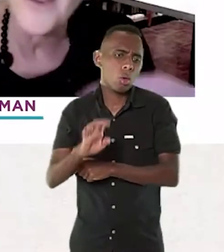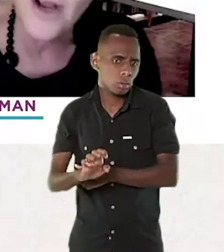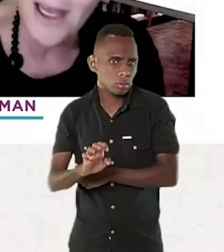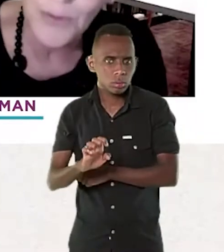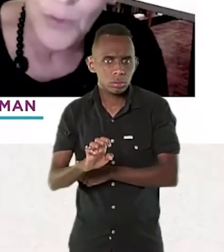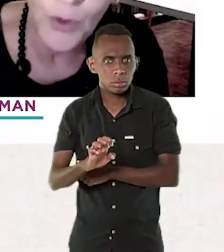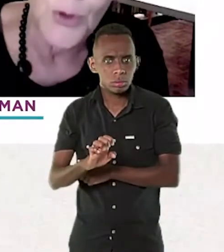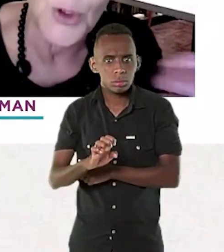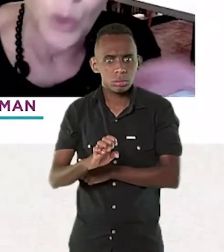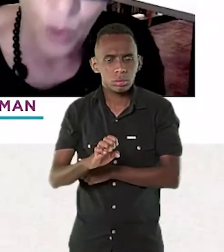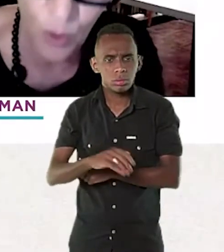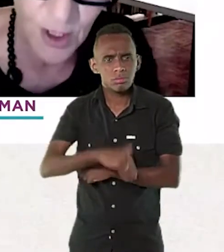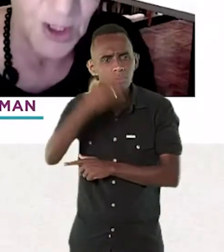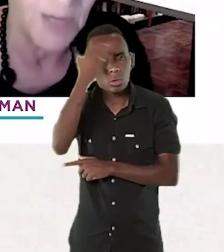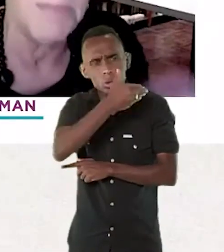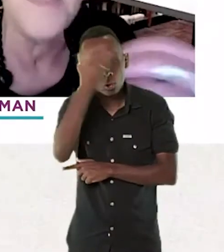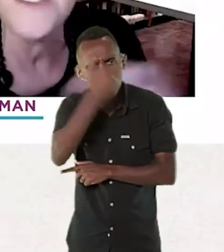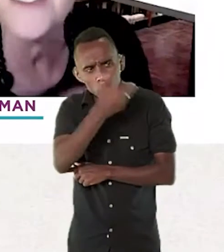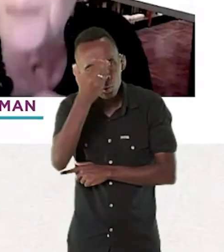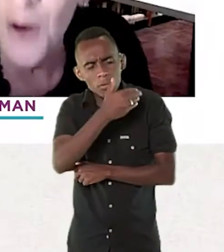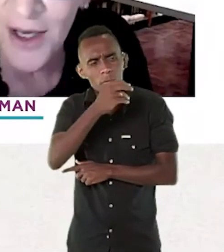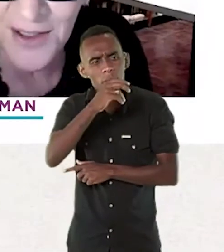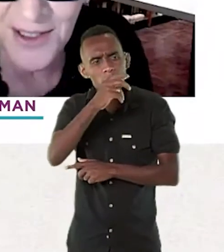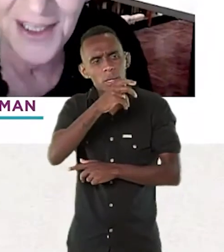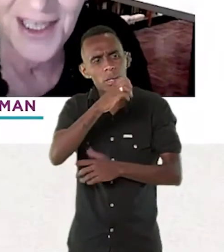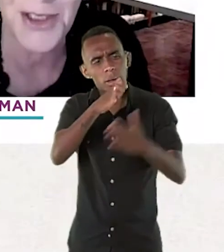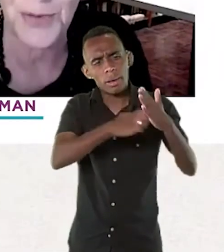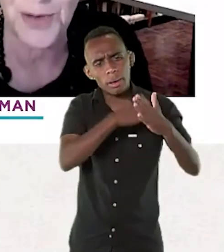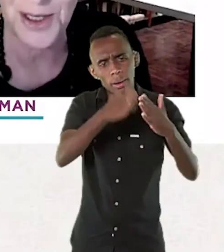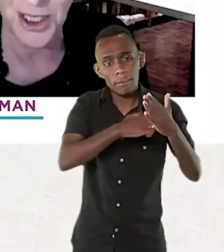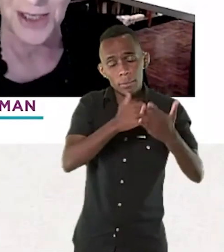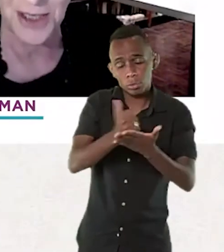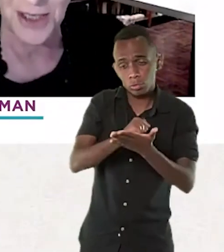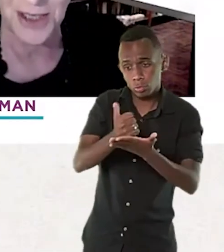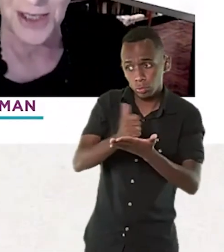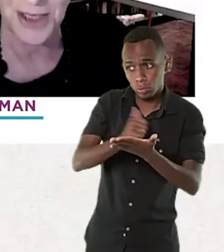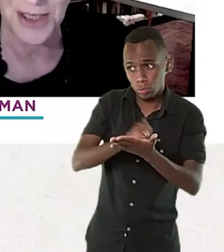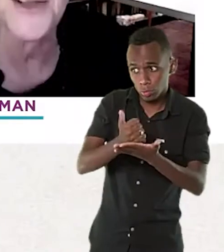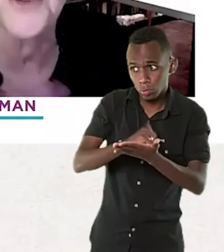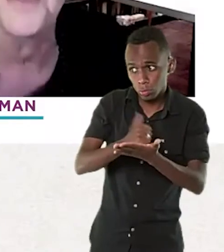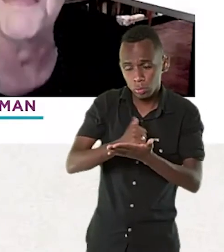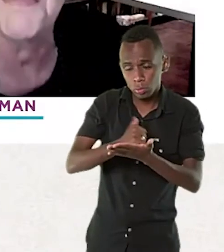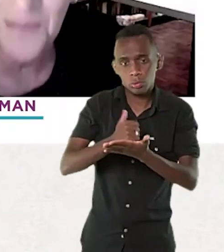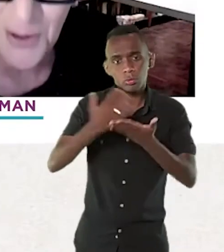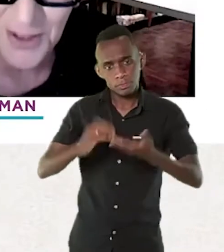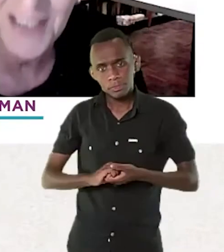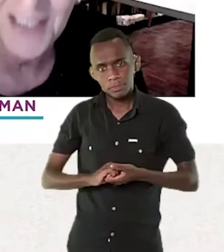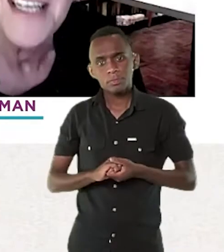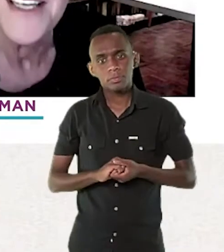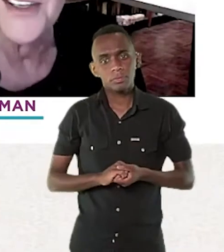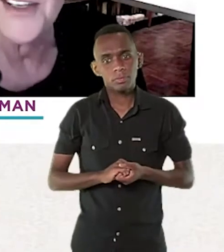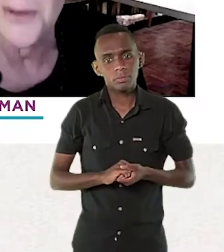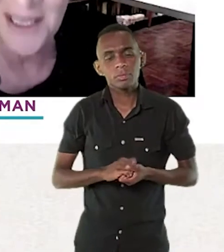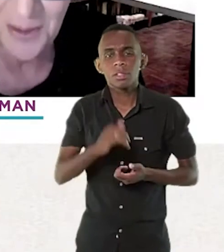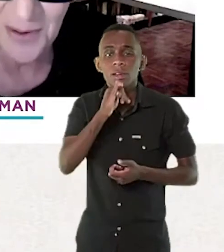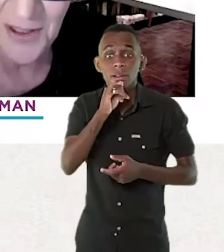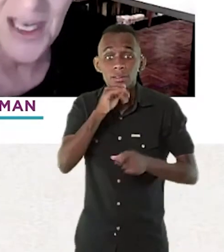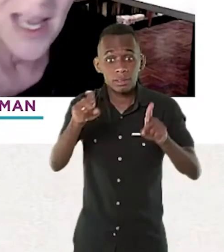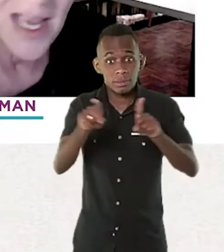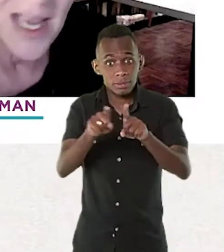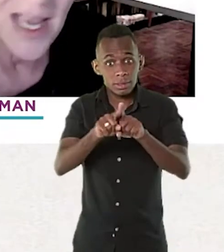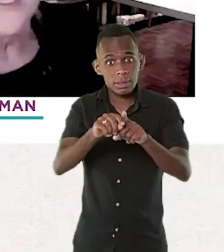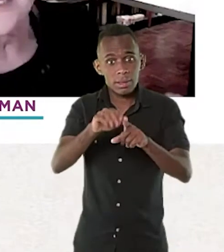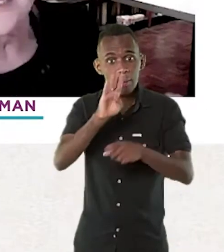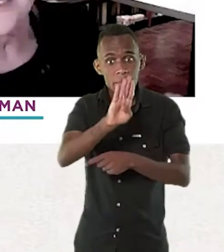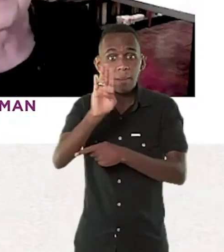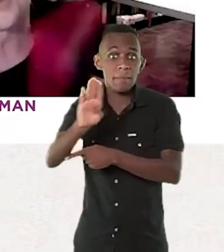vê aquele que olha a todos. Hoje, Mini Brother is watching you. Mas o Big Brother está olhando